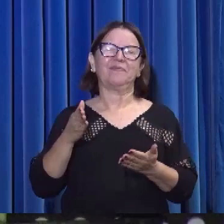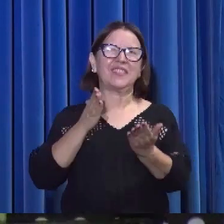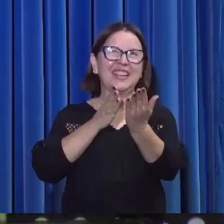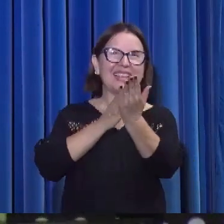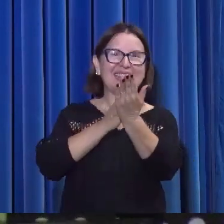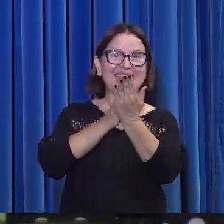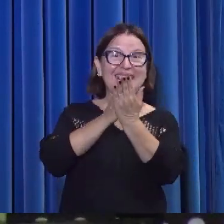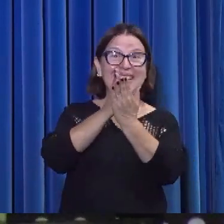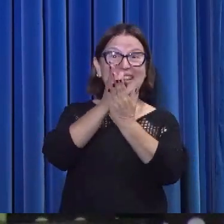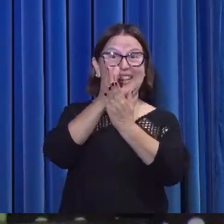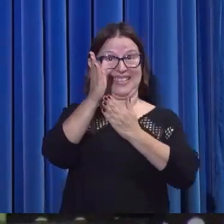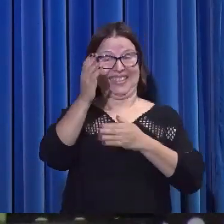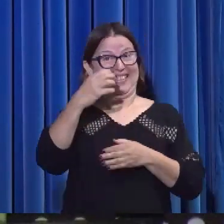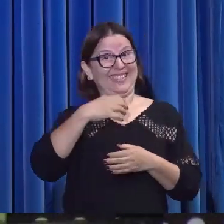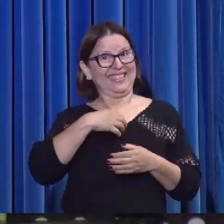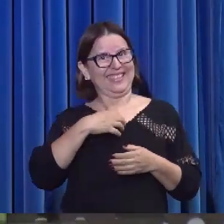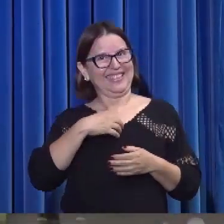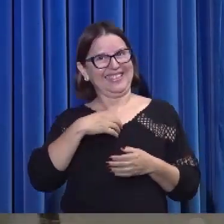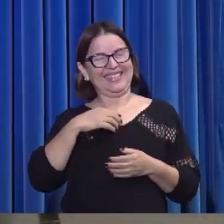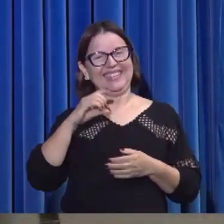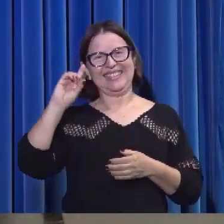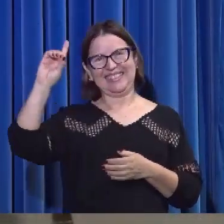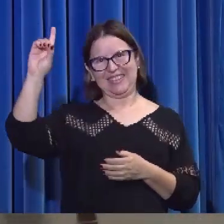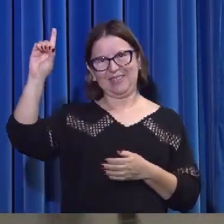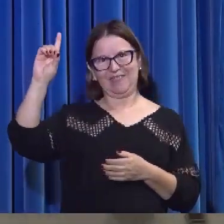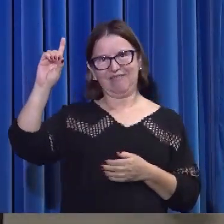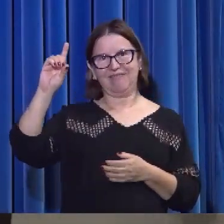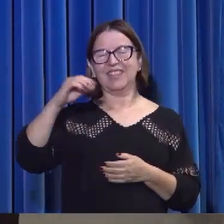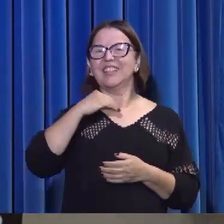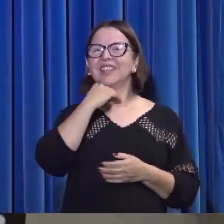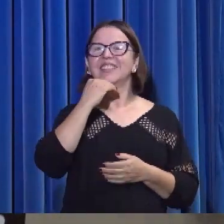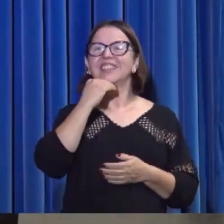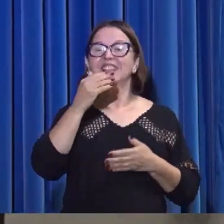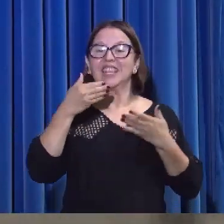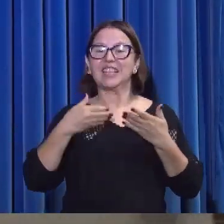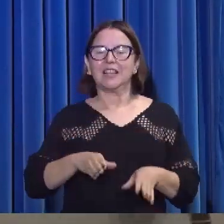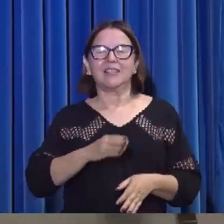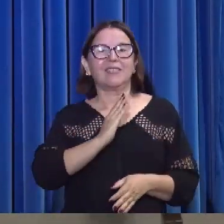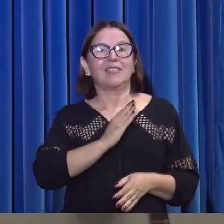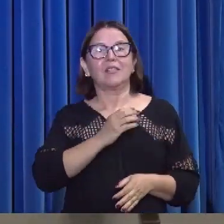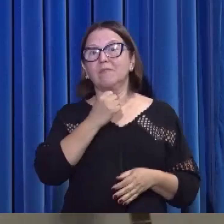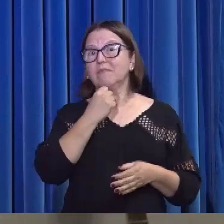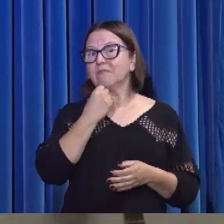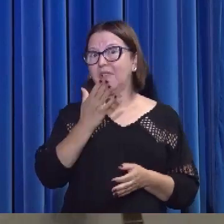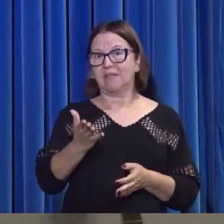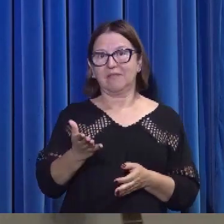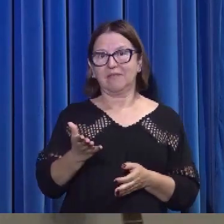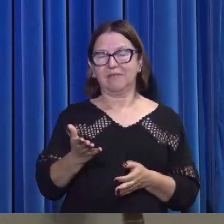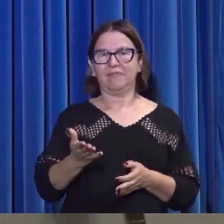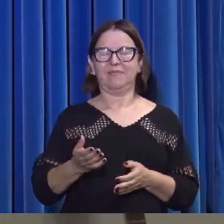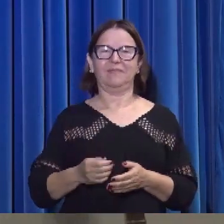divina. Ninguém nasce com bom coração, ninguém nasce com um coração bom.